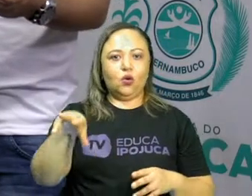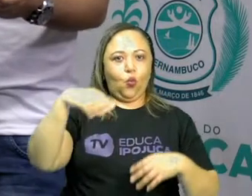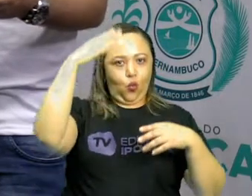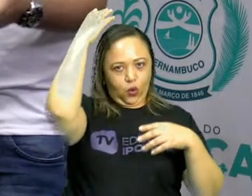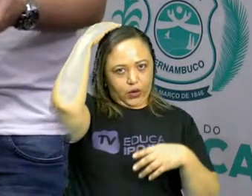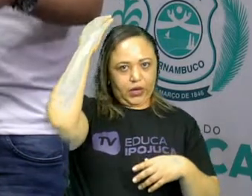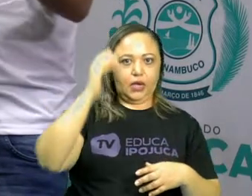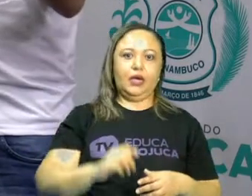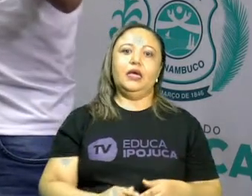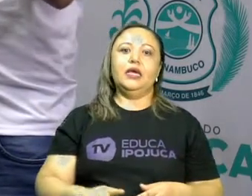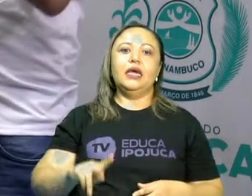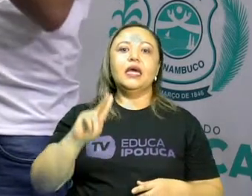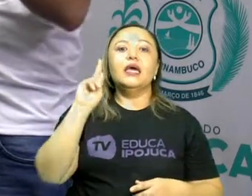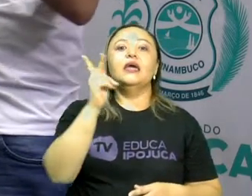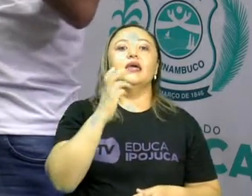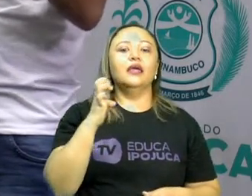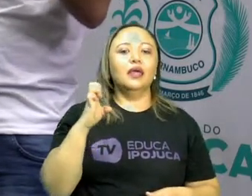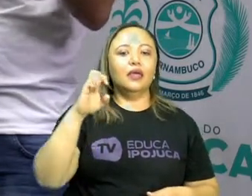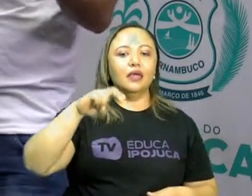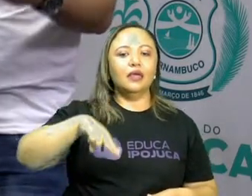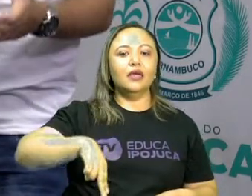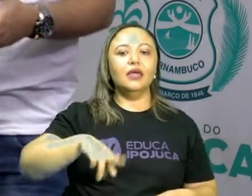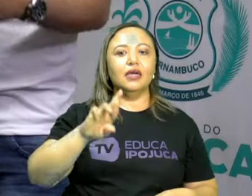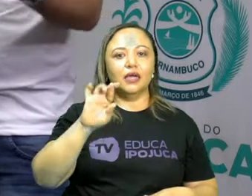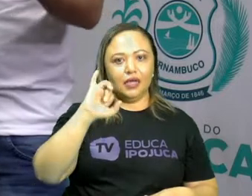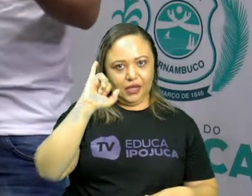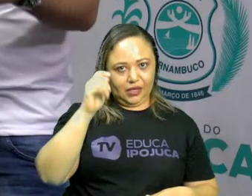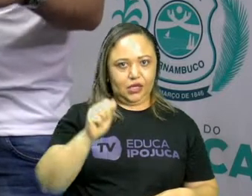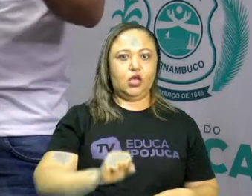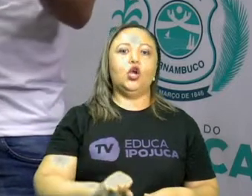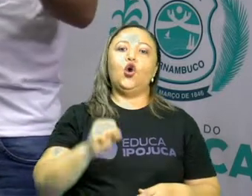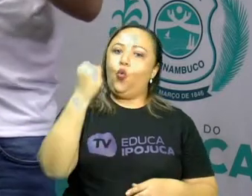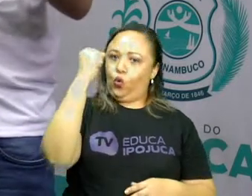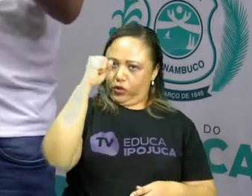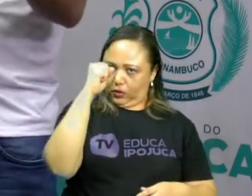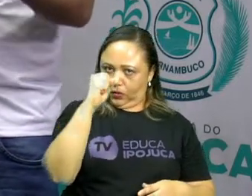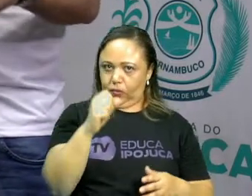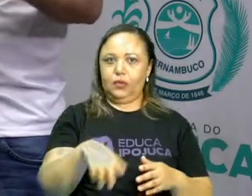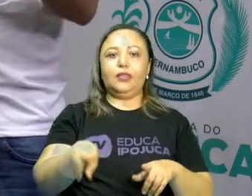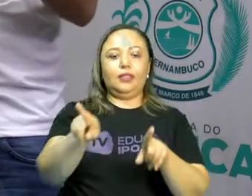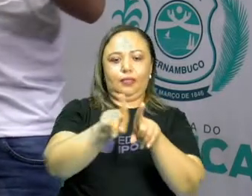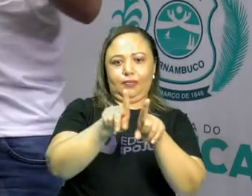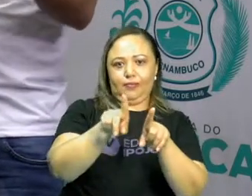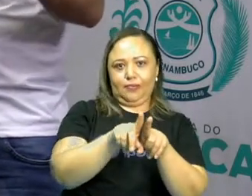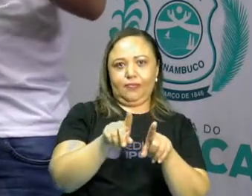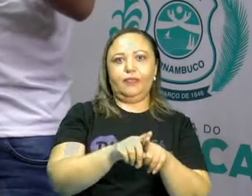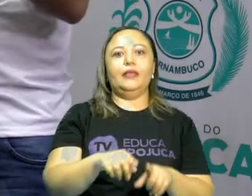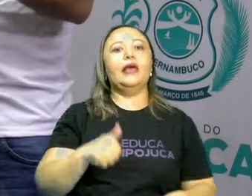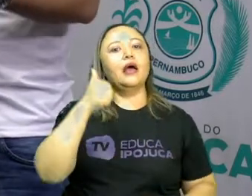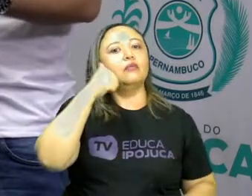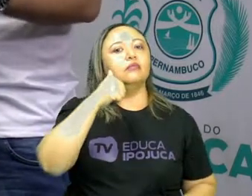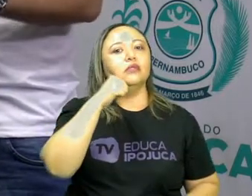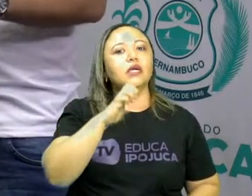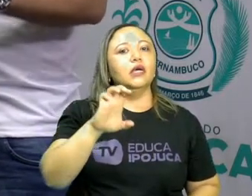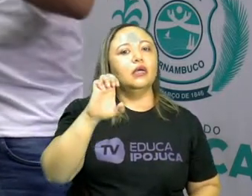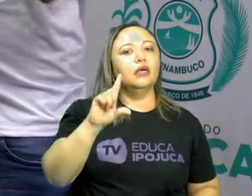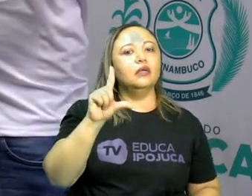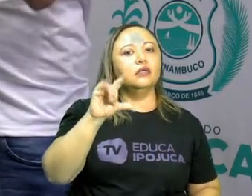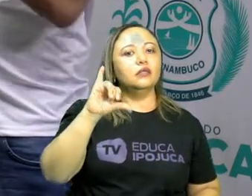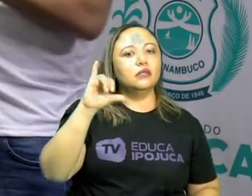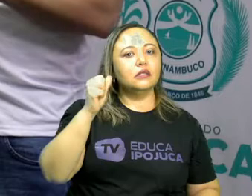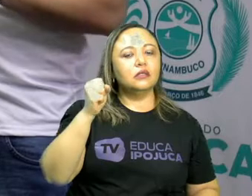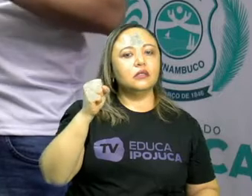da Inglaterra tá também a Rainha Elizabeth primeira na Inglaterra também é um exemplo de monarca absolutista